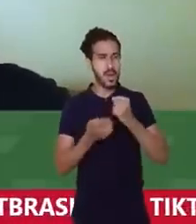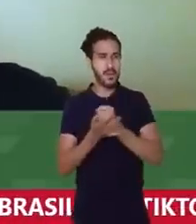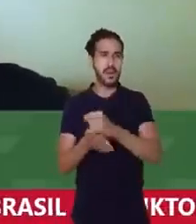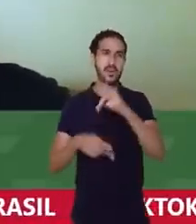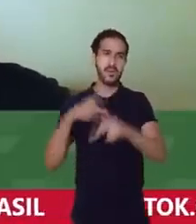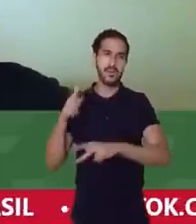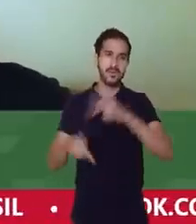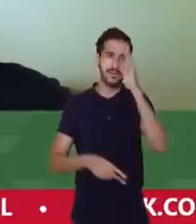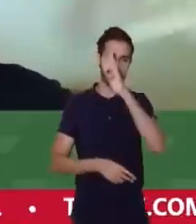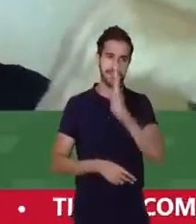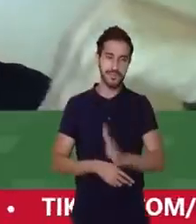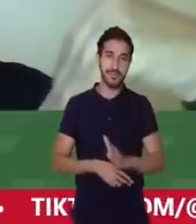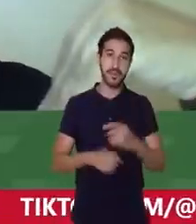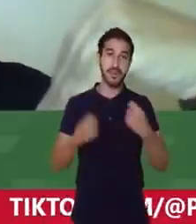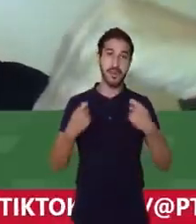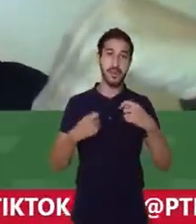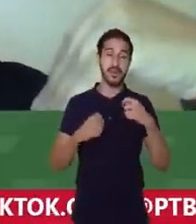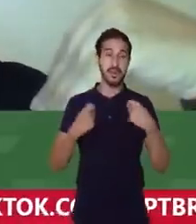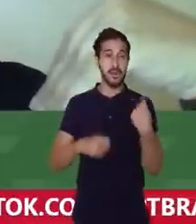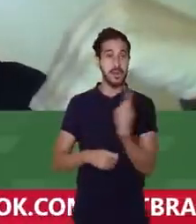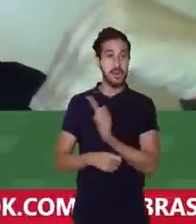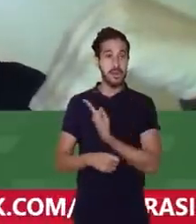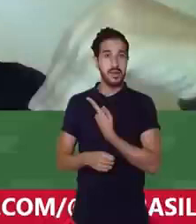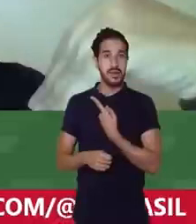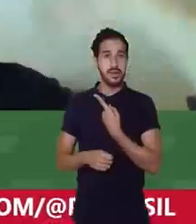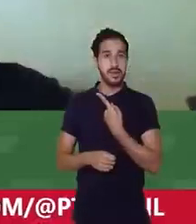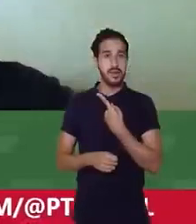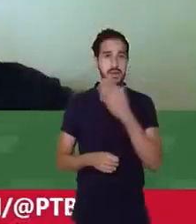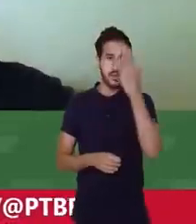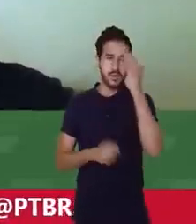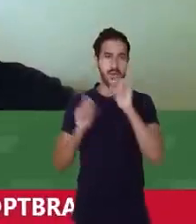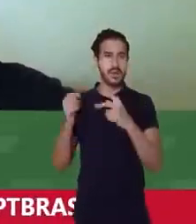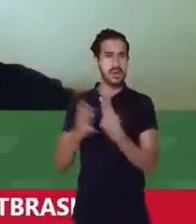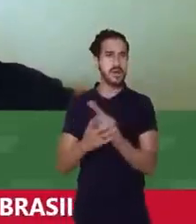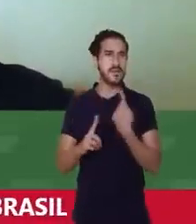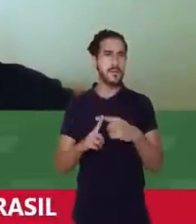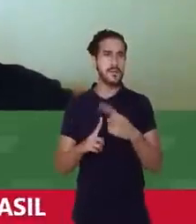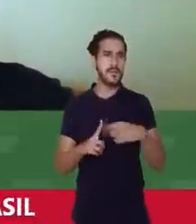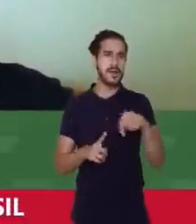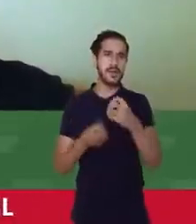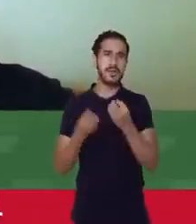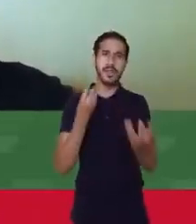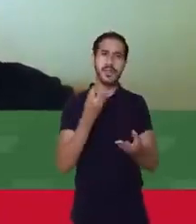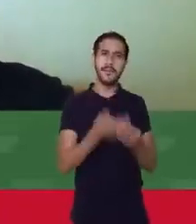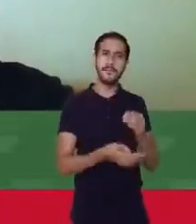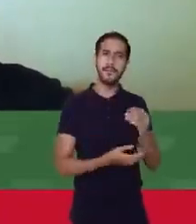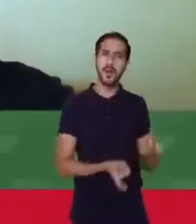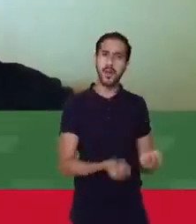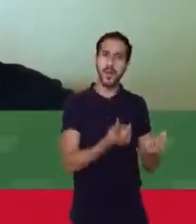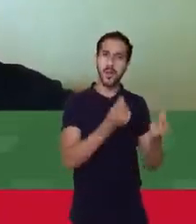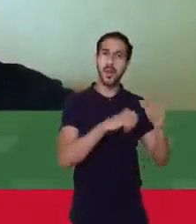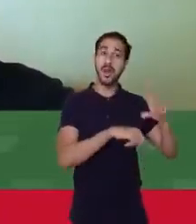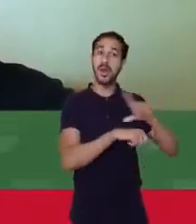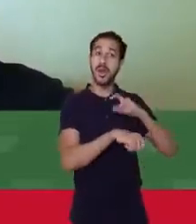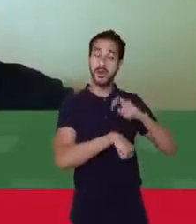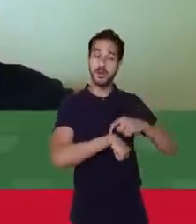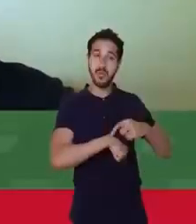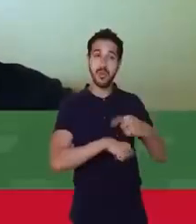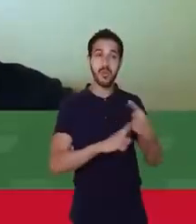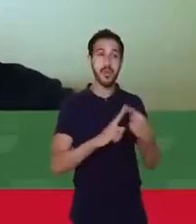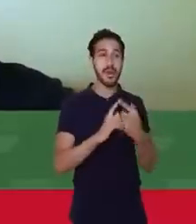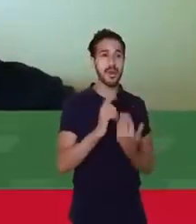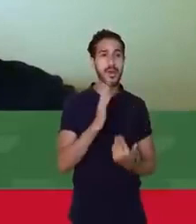público. Devem a nós essa prestação de contas. Por que estão distribuindo dividendos antes da hora?